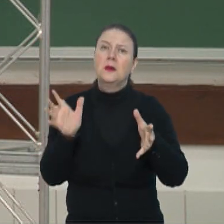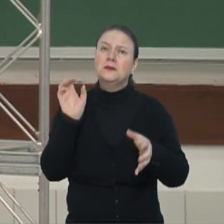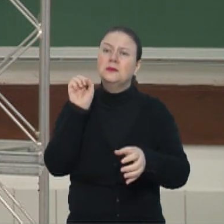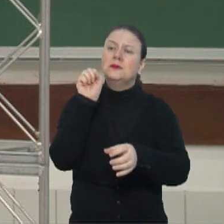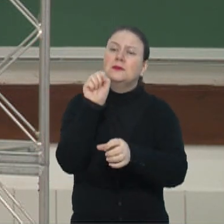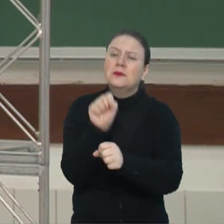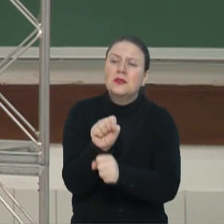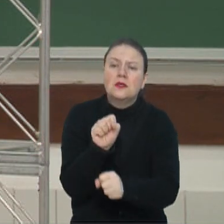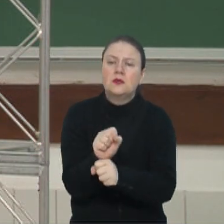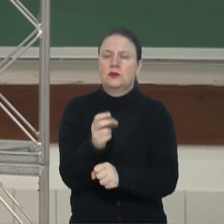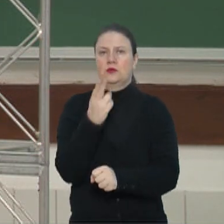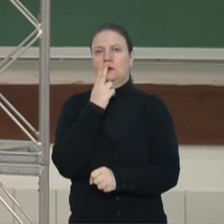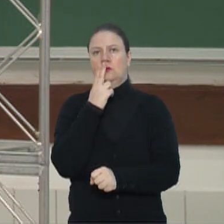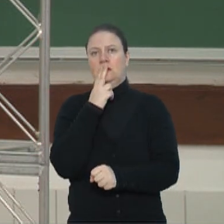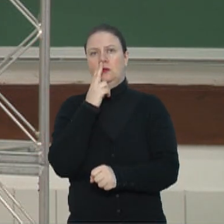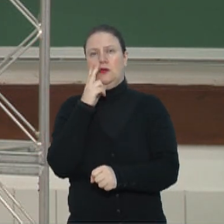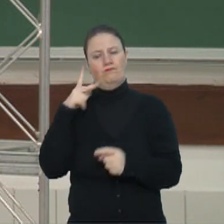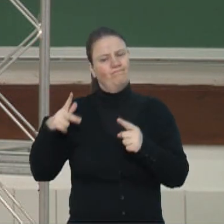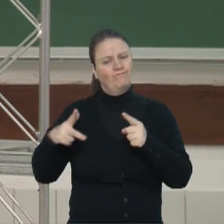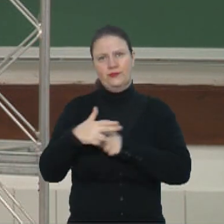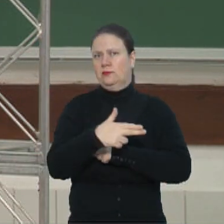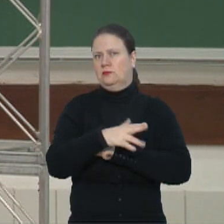usar o tabaco, né? O cigarro.